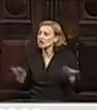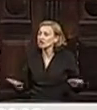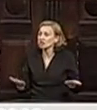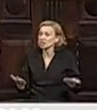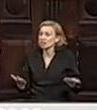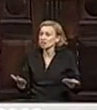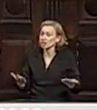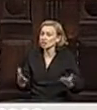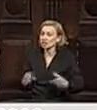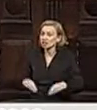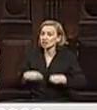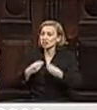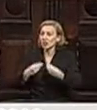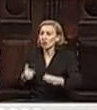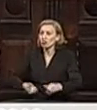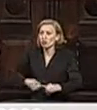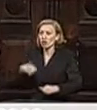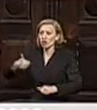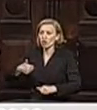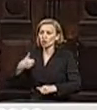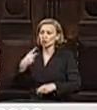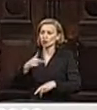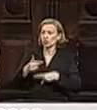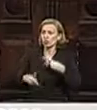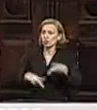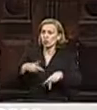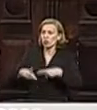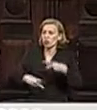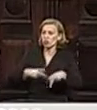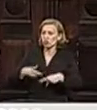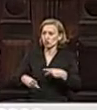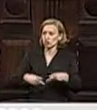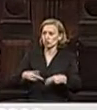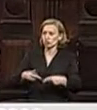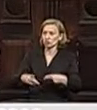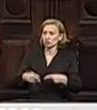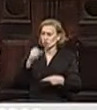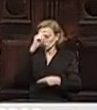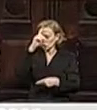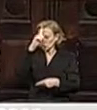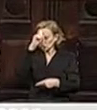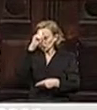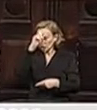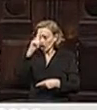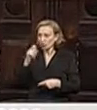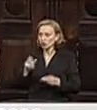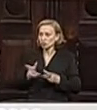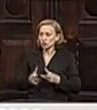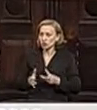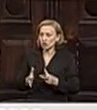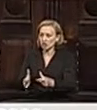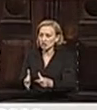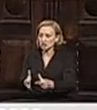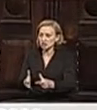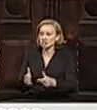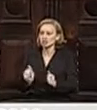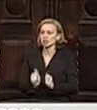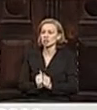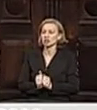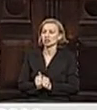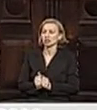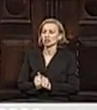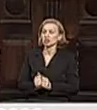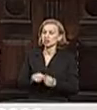sua população o atendimento não só do câncer, mas o seu diagnóstico e o